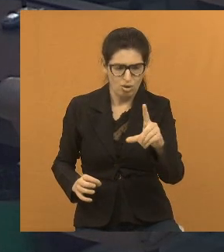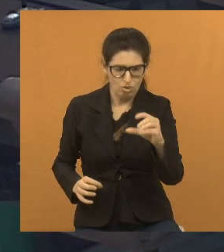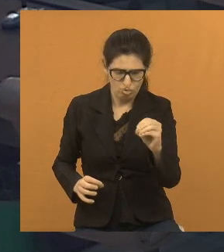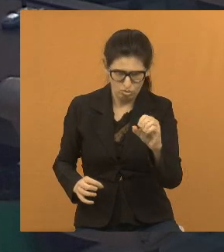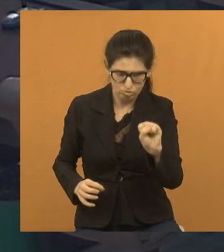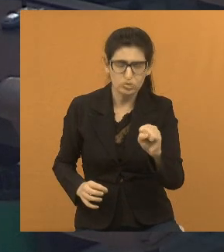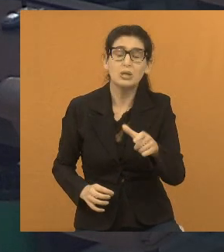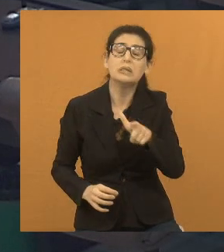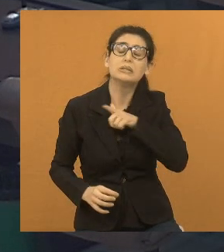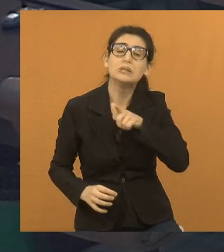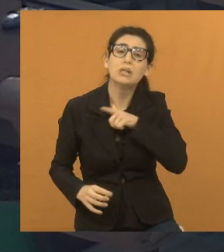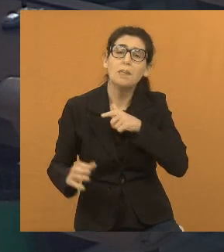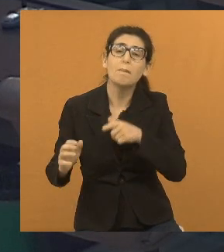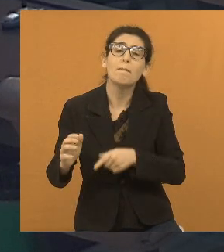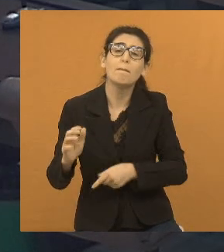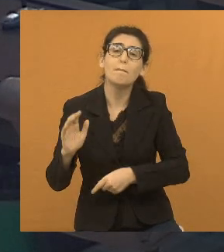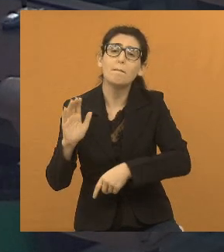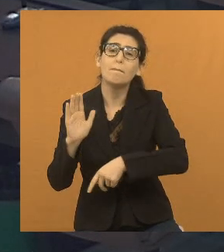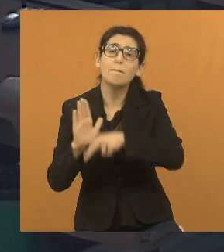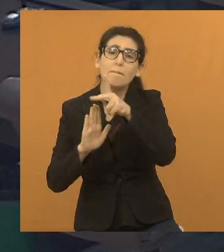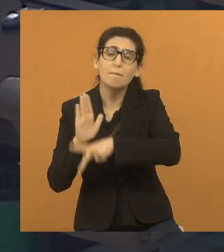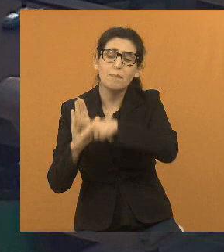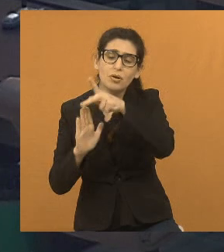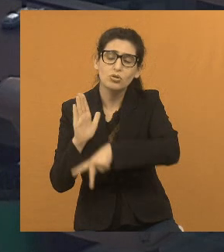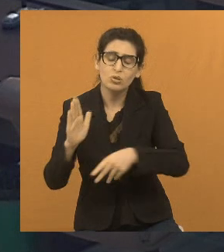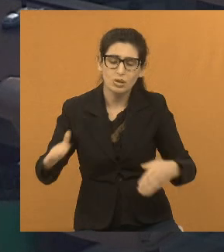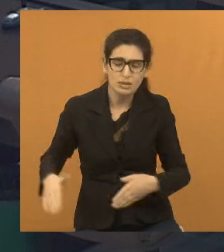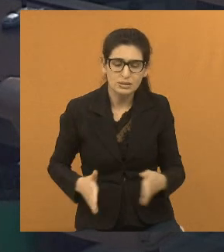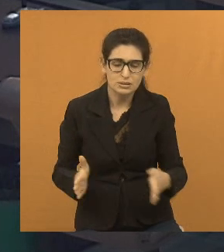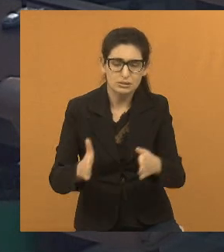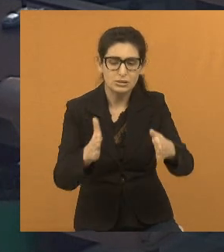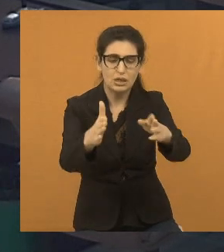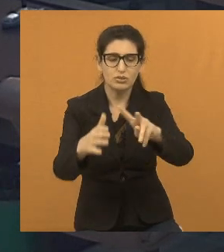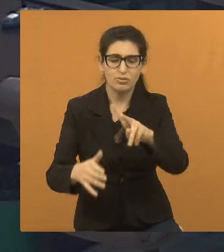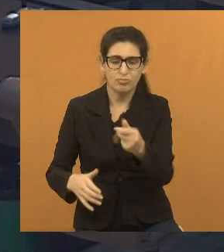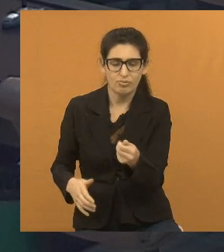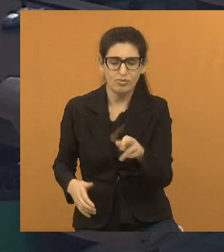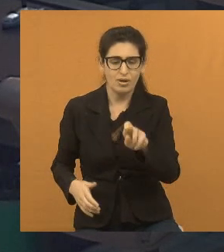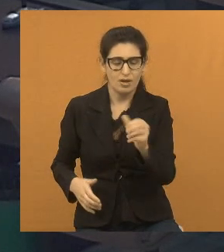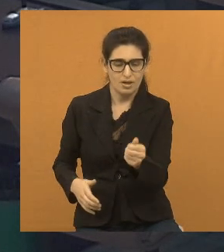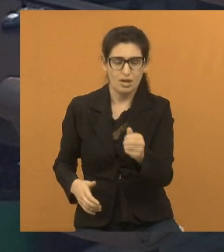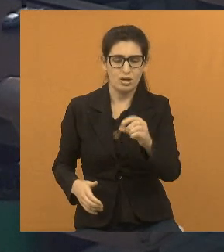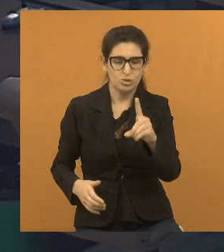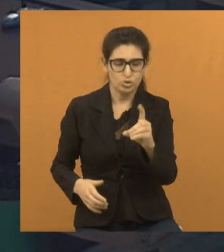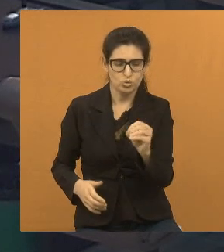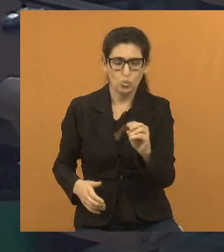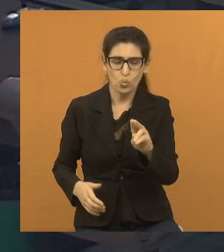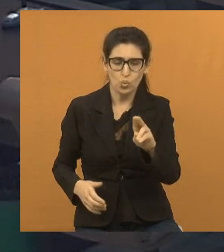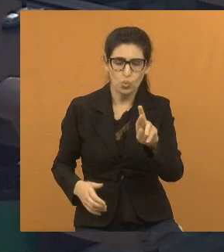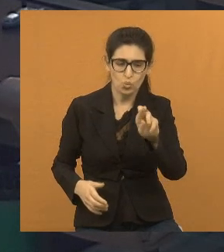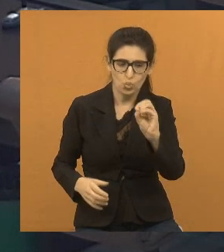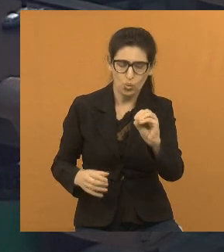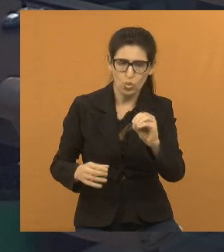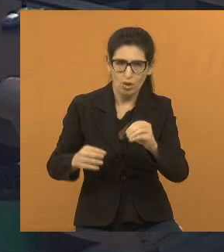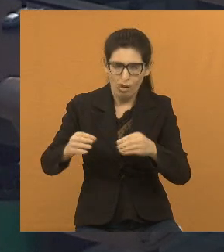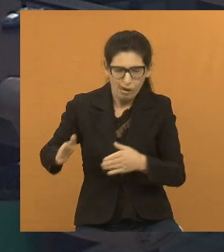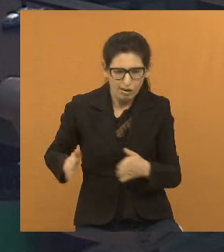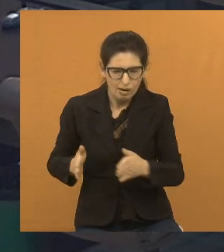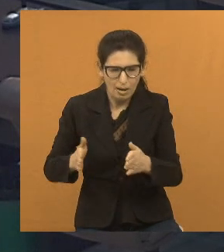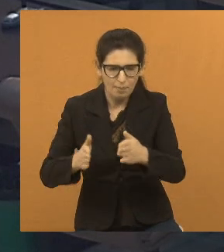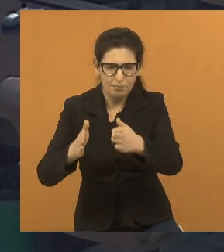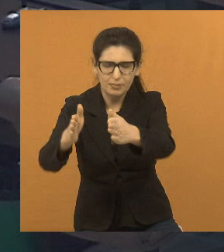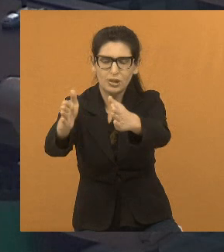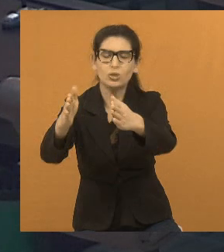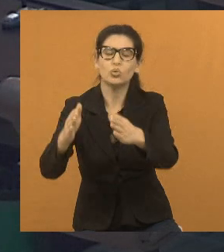Existe projeto para a estrada do Varadouro ligando a Zona Sul de Jacareí? Projeto